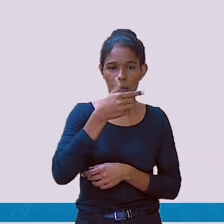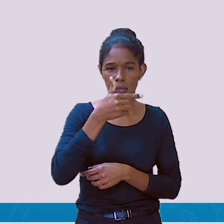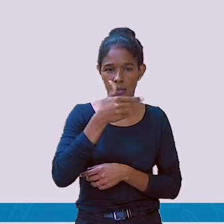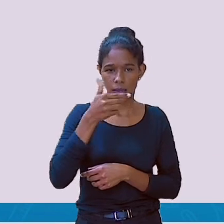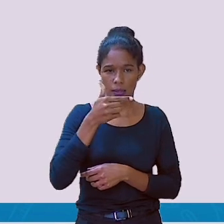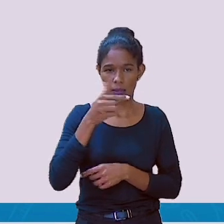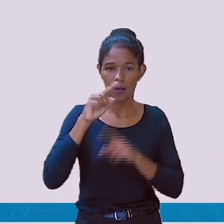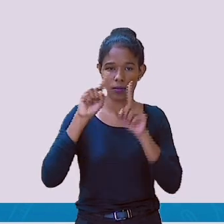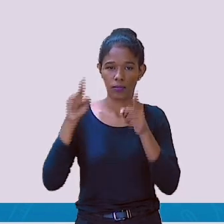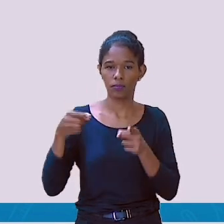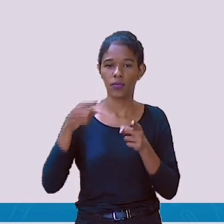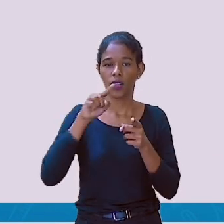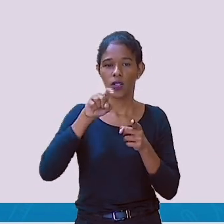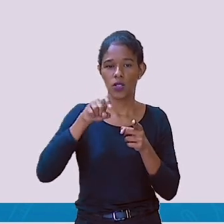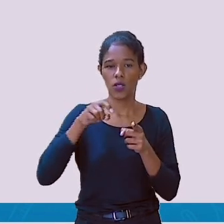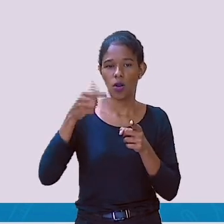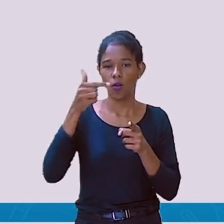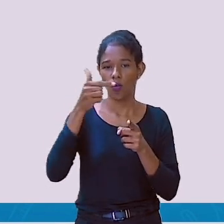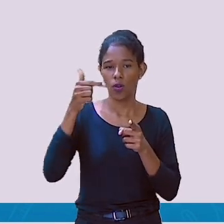Menos